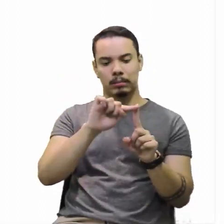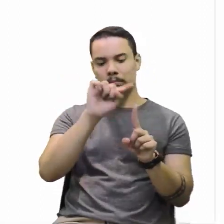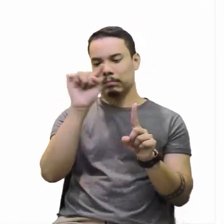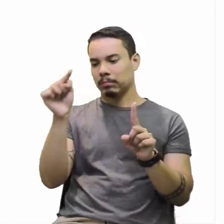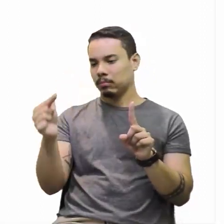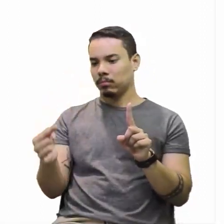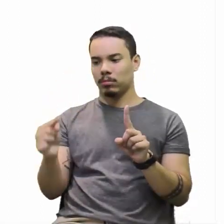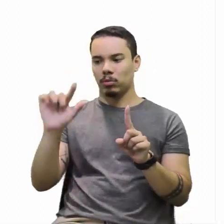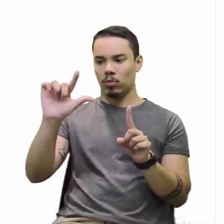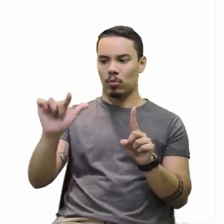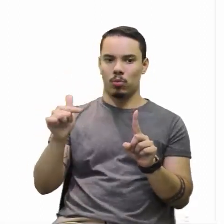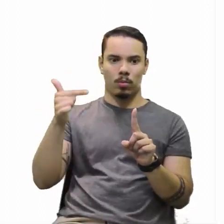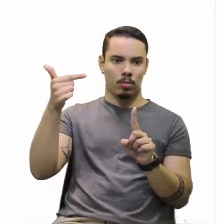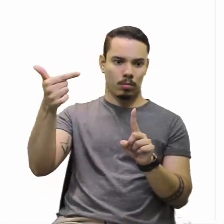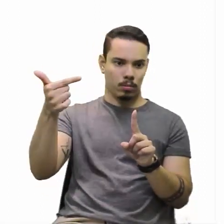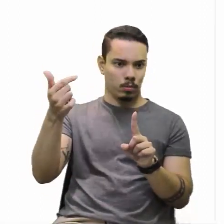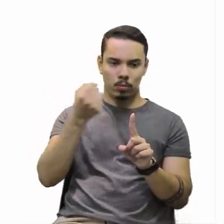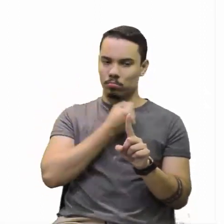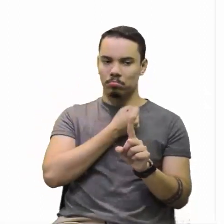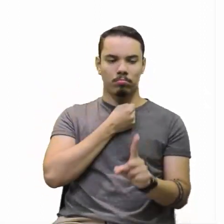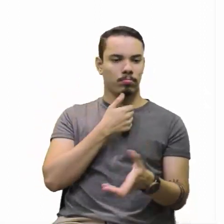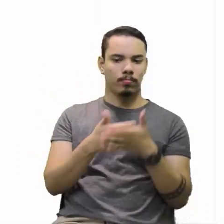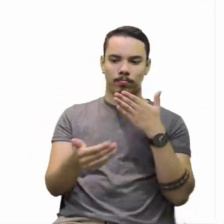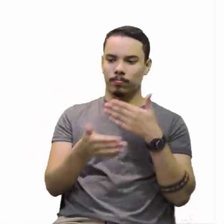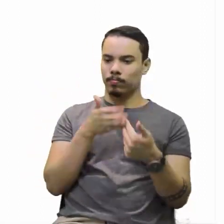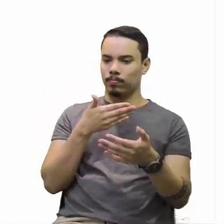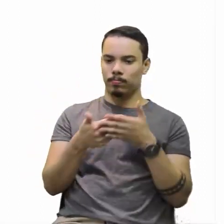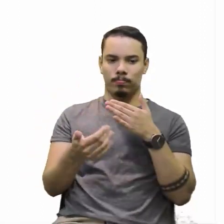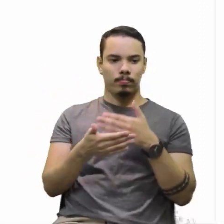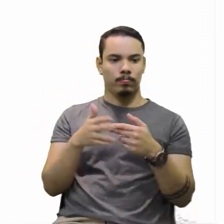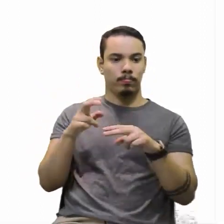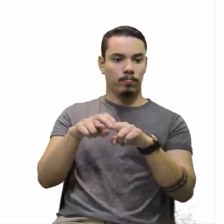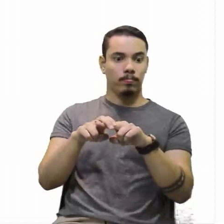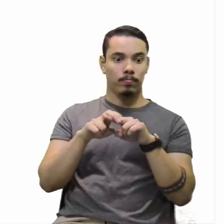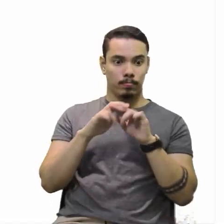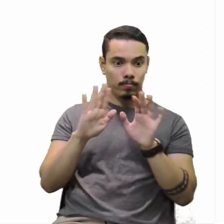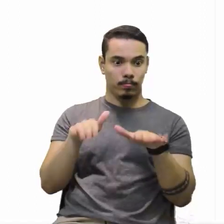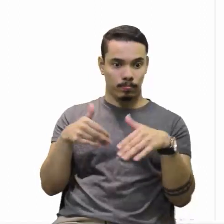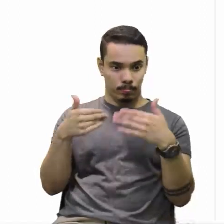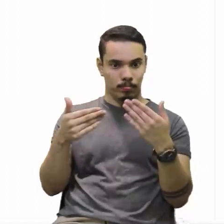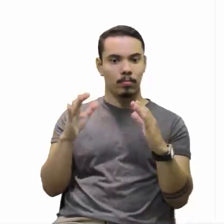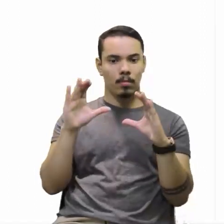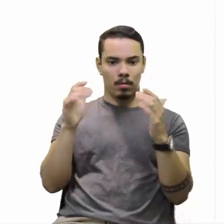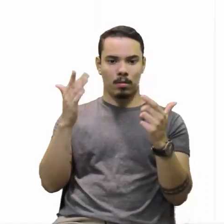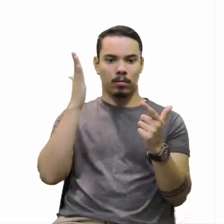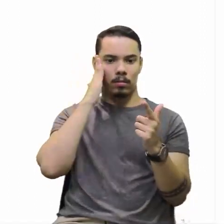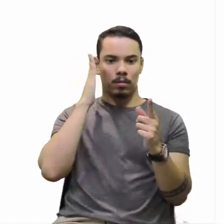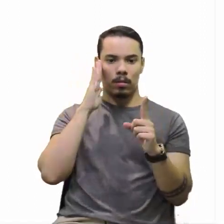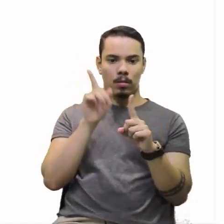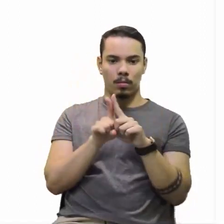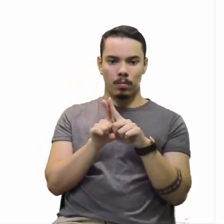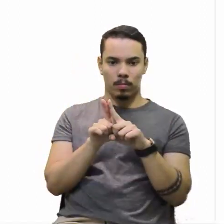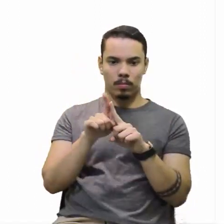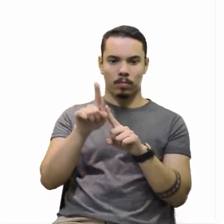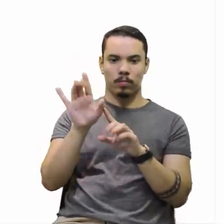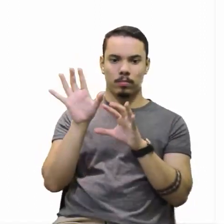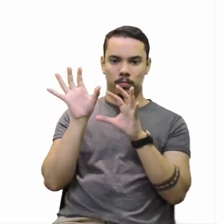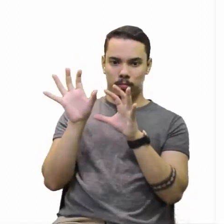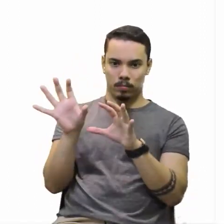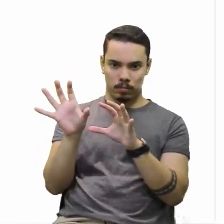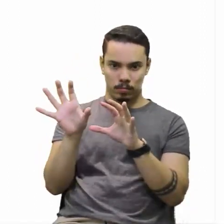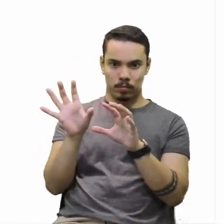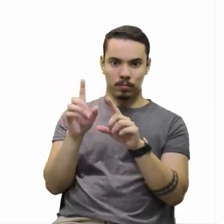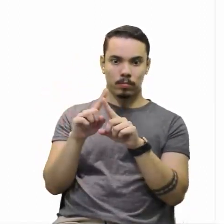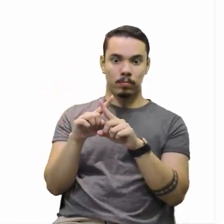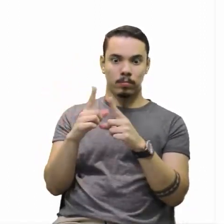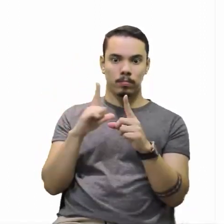ao quadrado. Os números não tem nada a ver. Então, claro que aqui era uma reta, né? Estava na cara. Nós